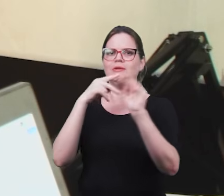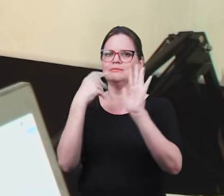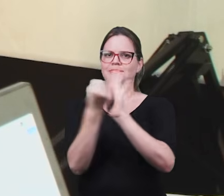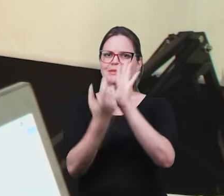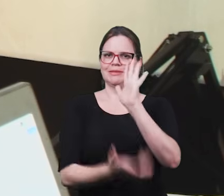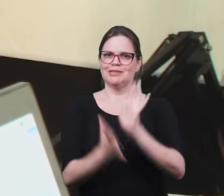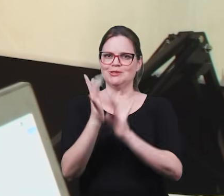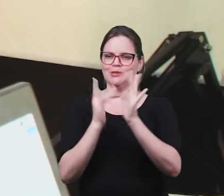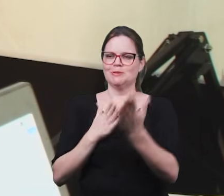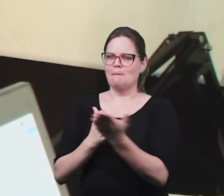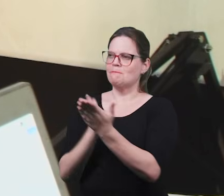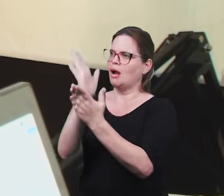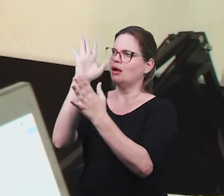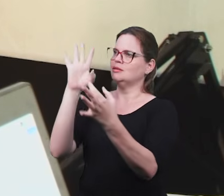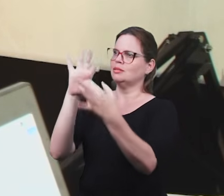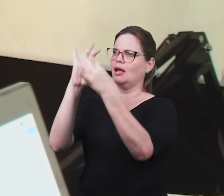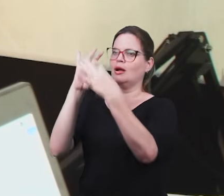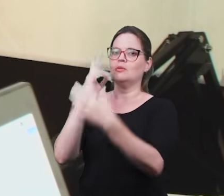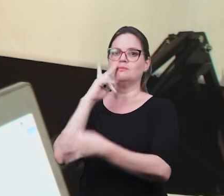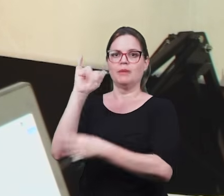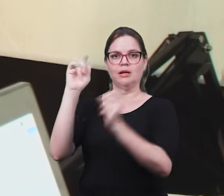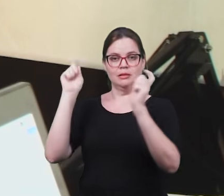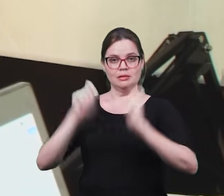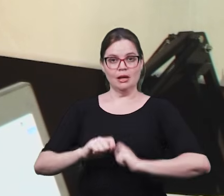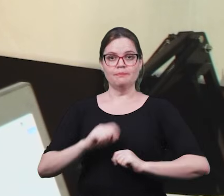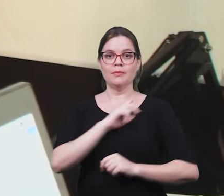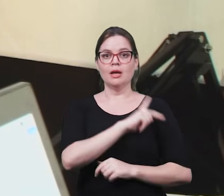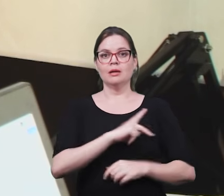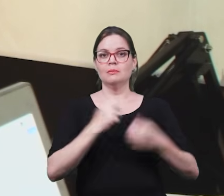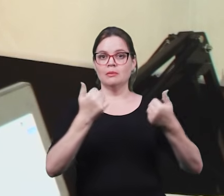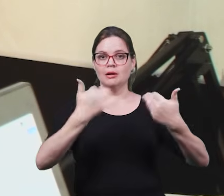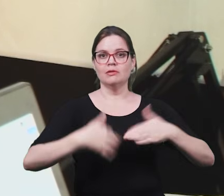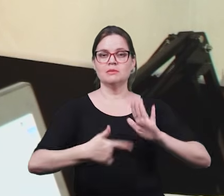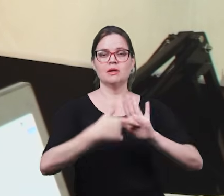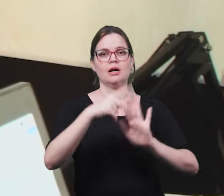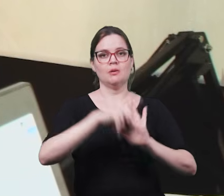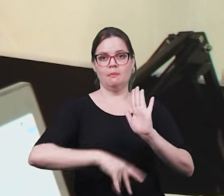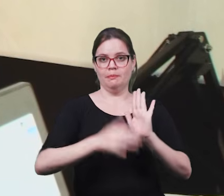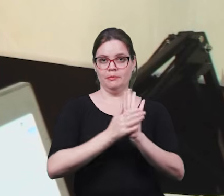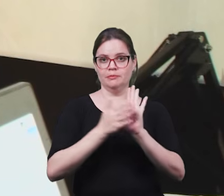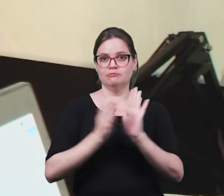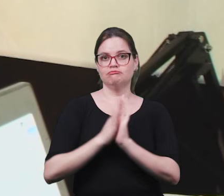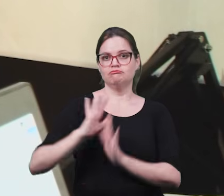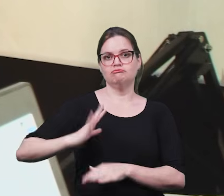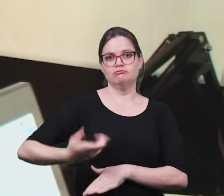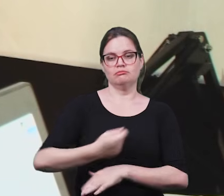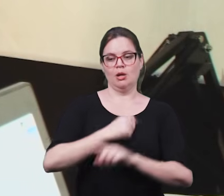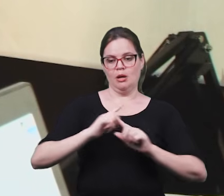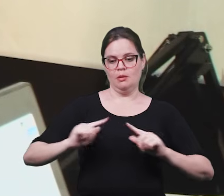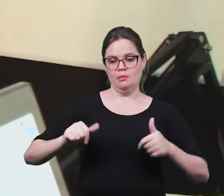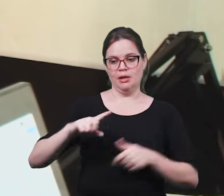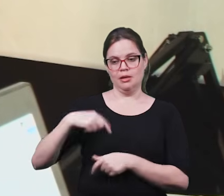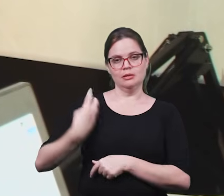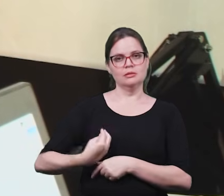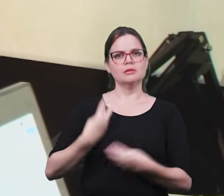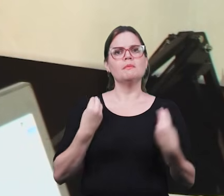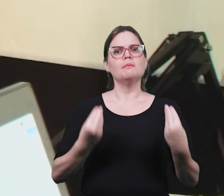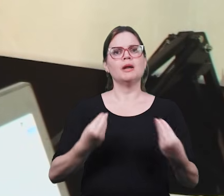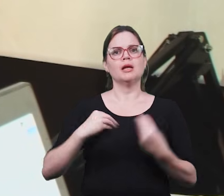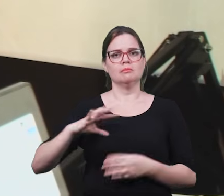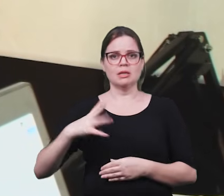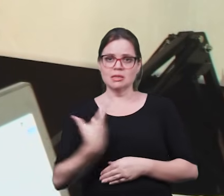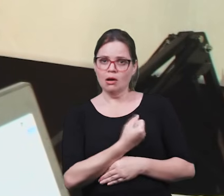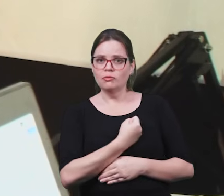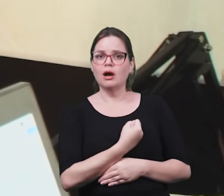do Pai. E Paulo vai mostrar, portanto, que o projeto de redenção, ele opera na vida do homem para justificar o